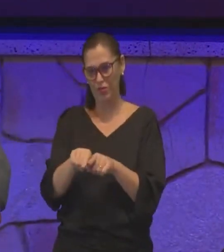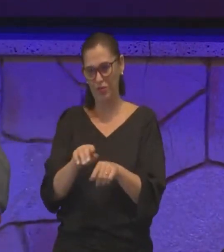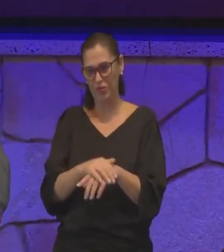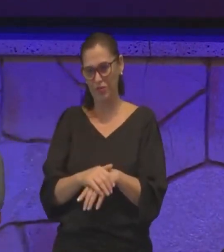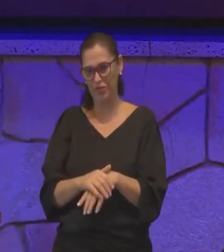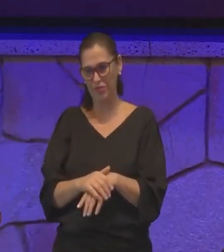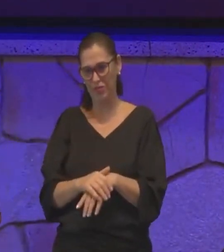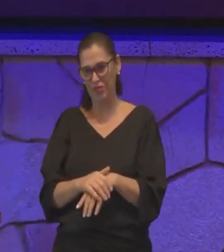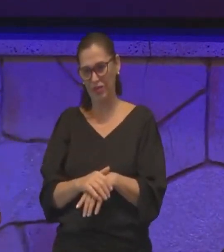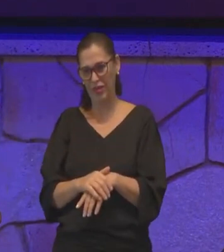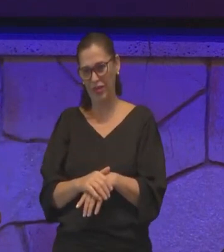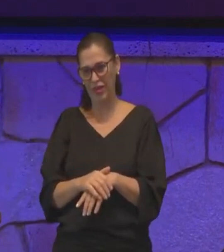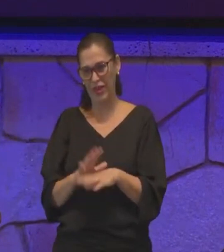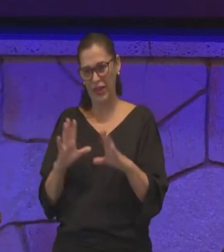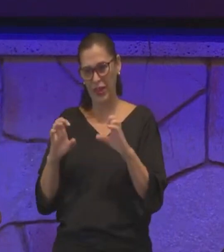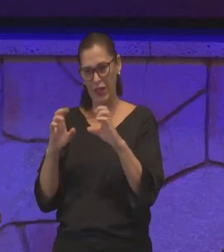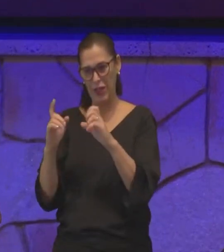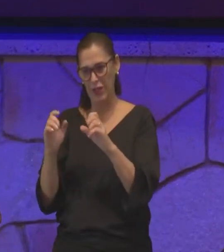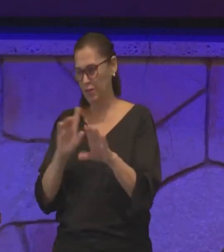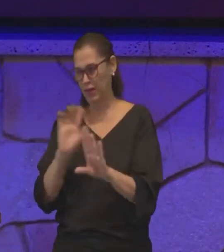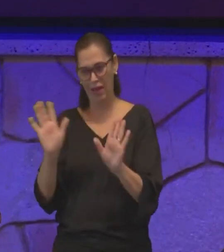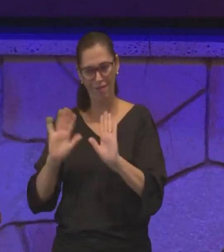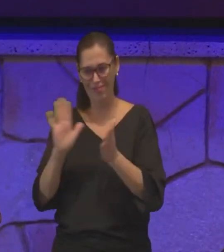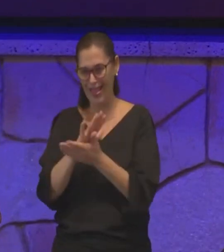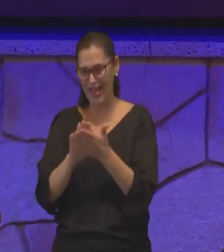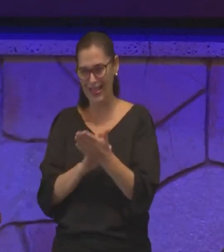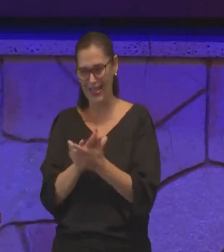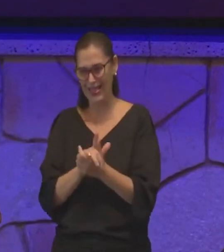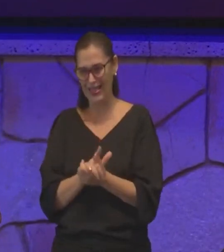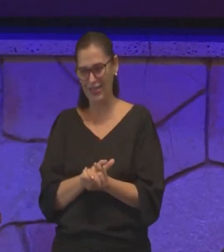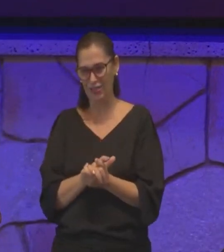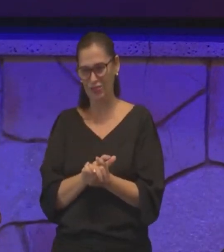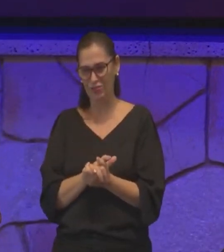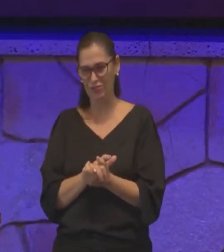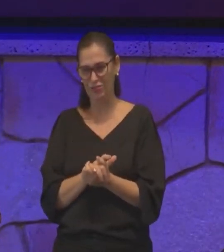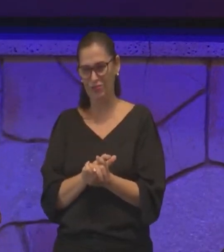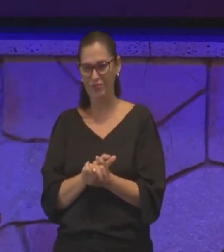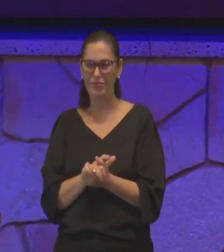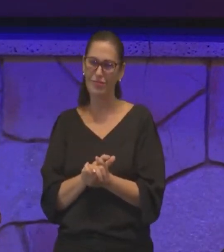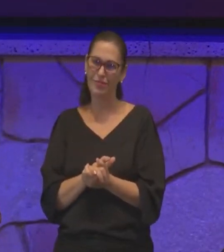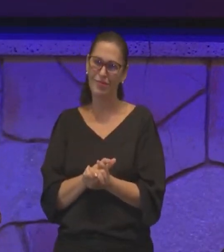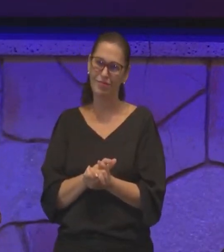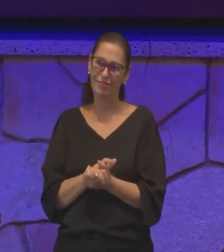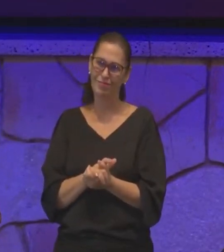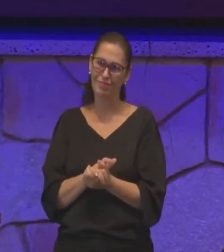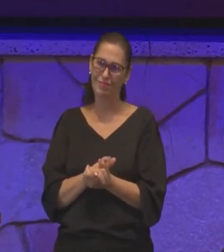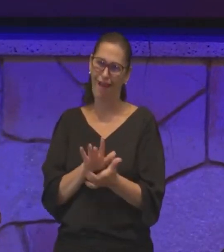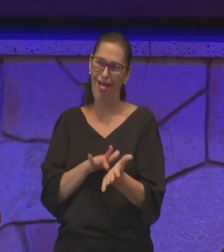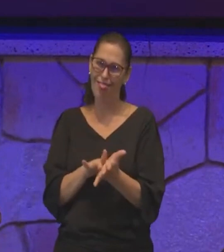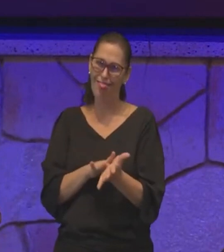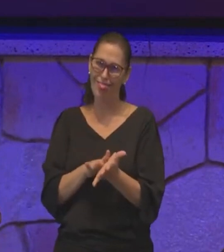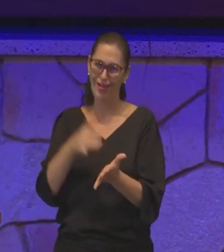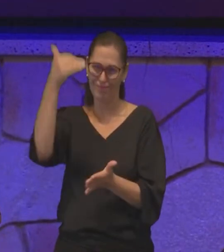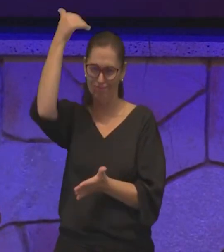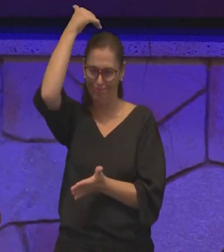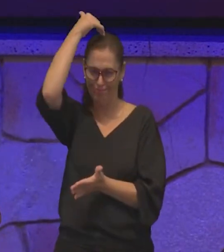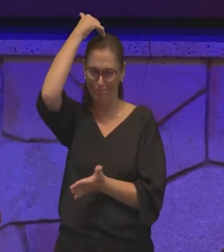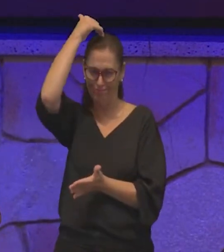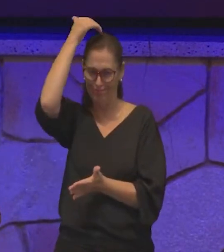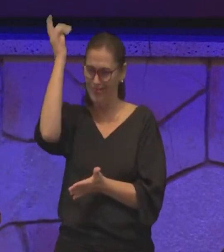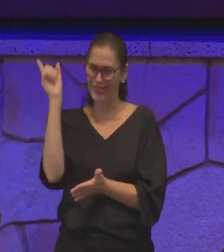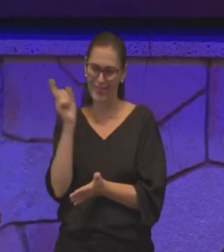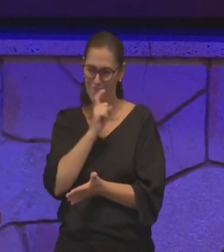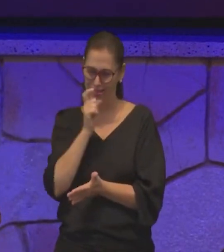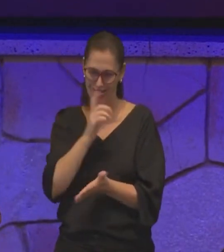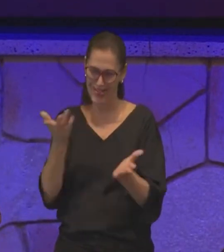briga sequer com nenhum deles. Só que não, né, irmãos? SQN. Só